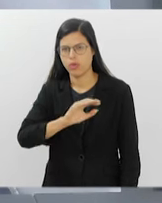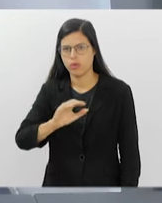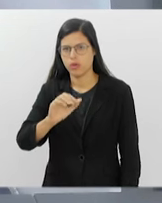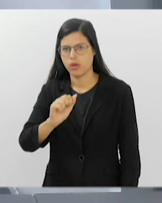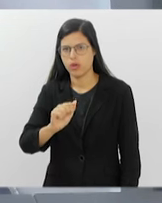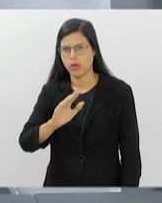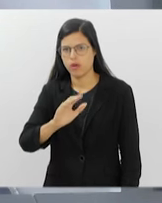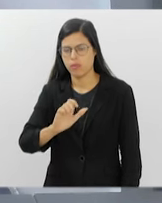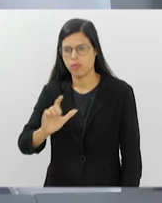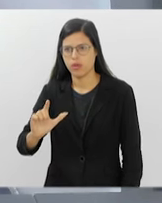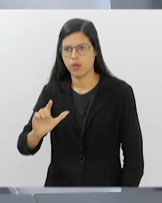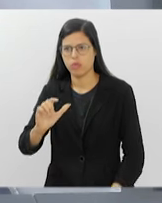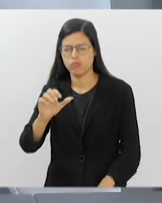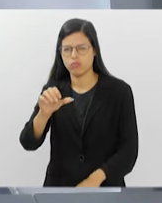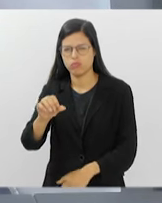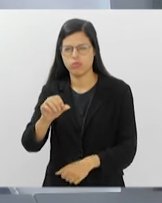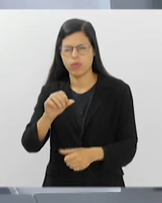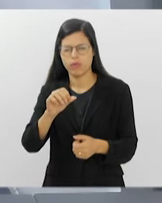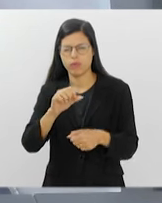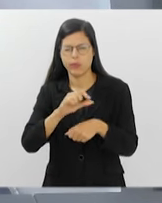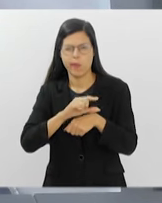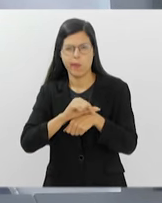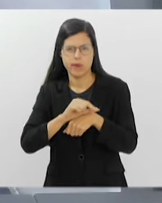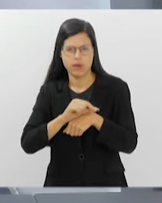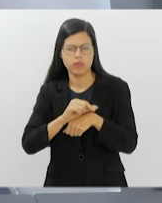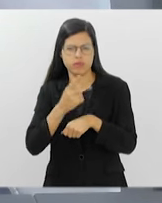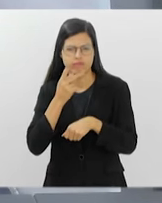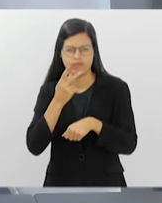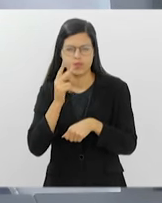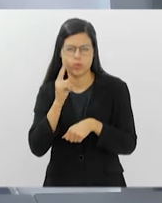9 hor de falar aqui o horário